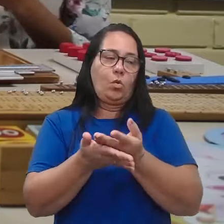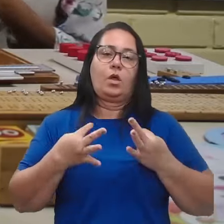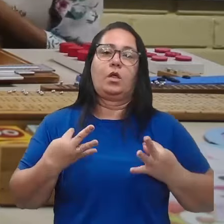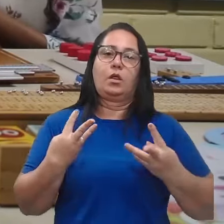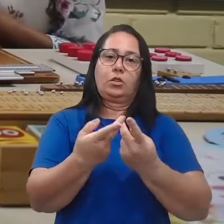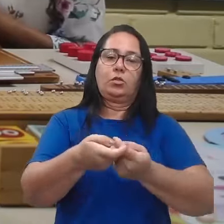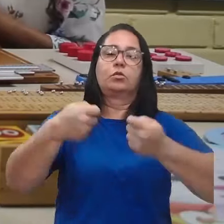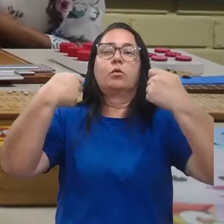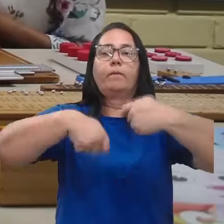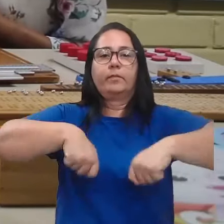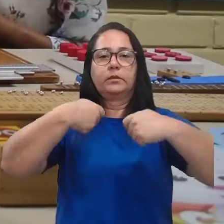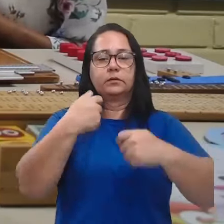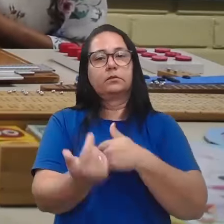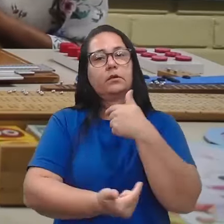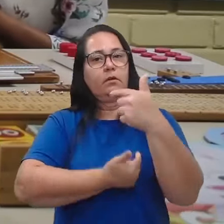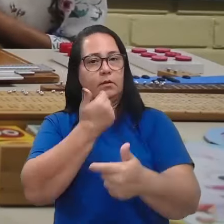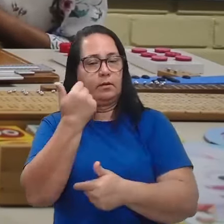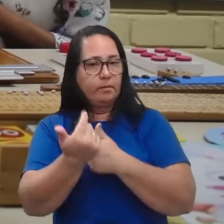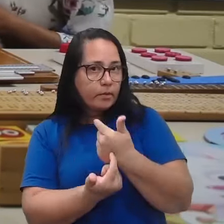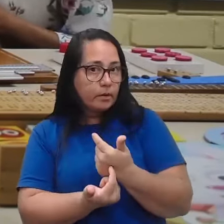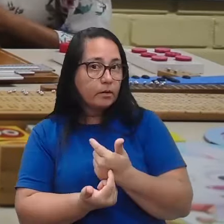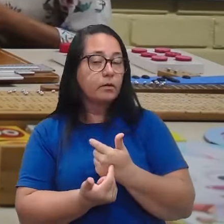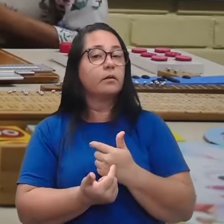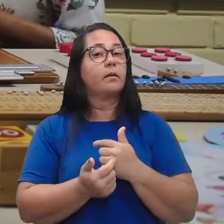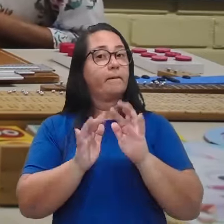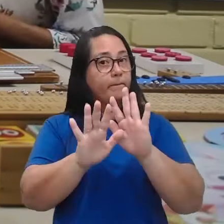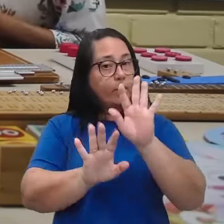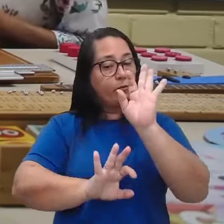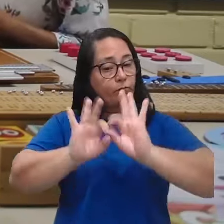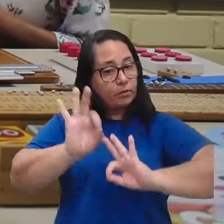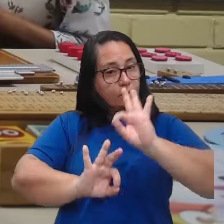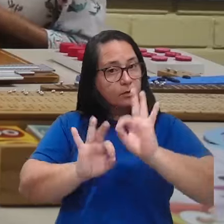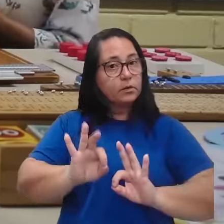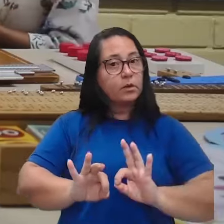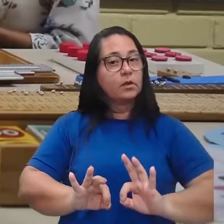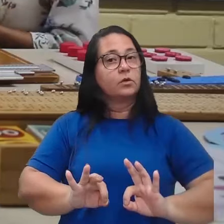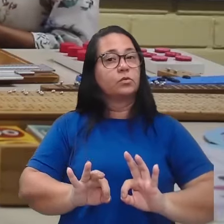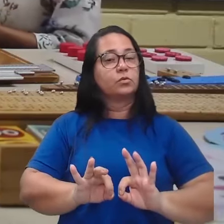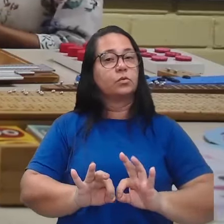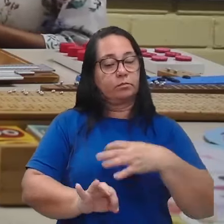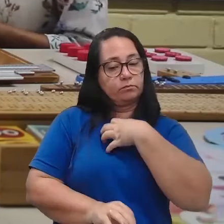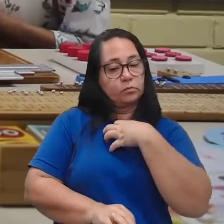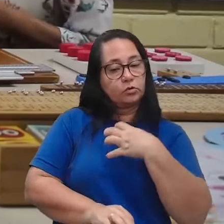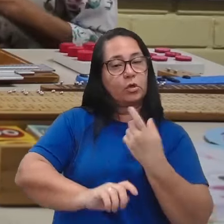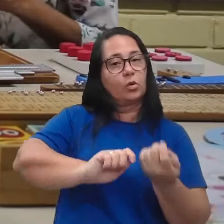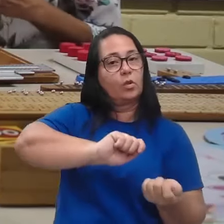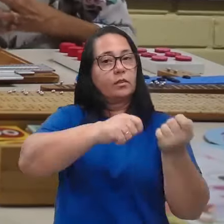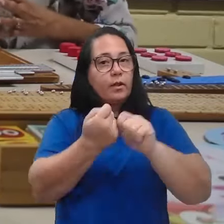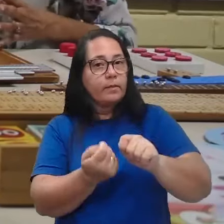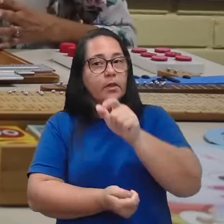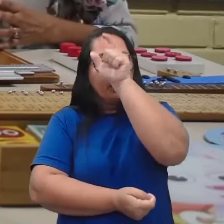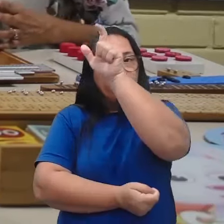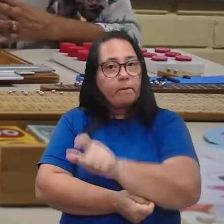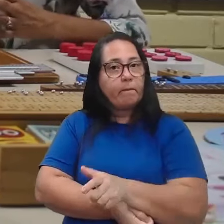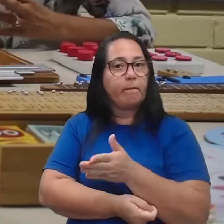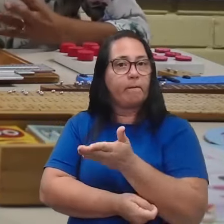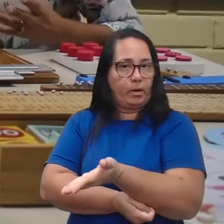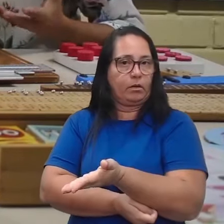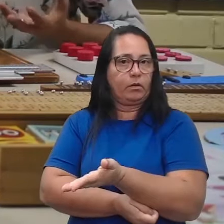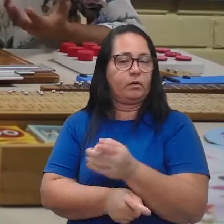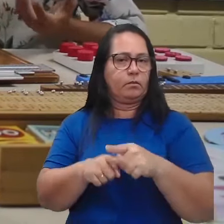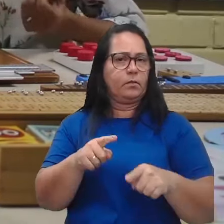poder trabalhar. Sim. Mas sabe que foi preparado daquela forma para aquele aluno. E quando você trabalha dessa forma,